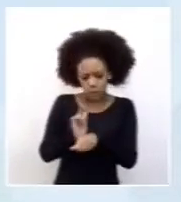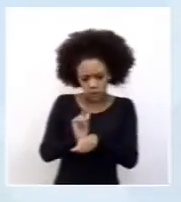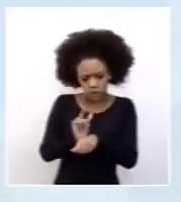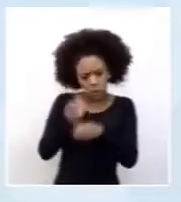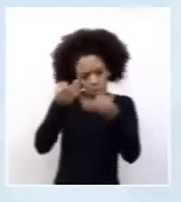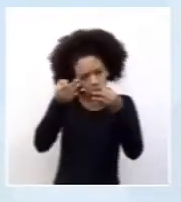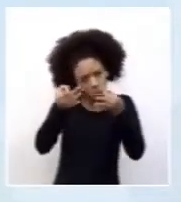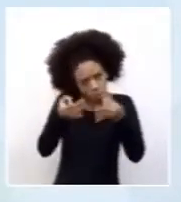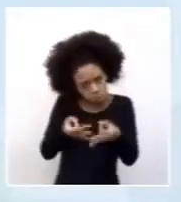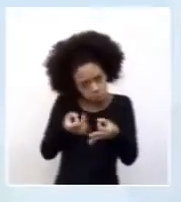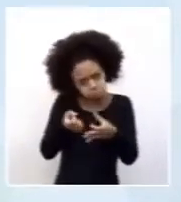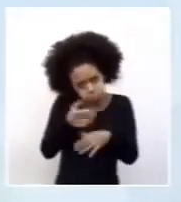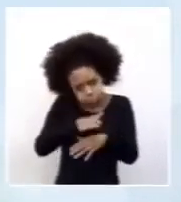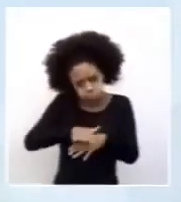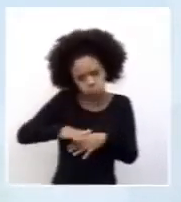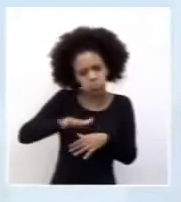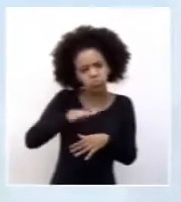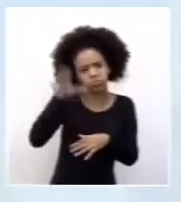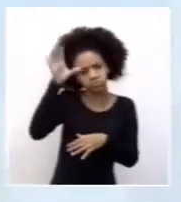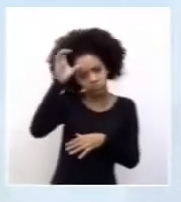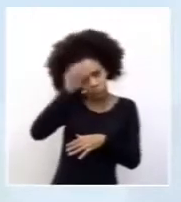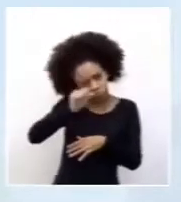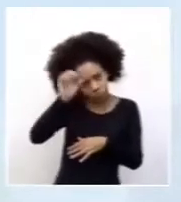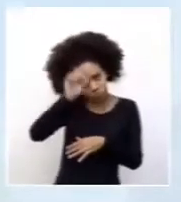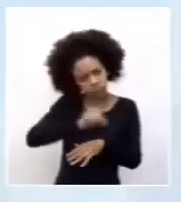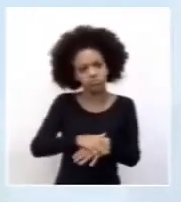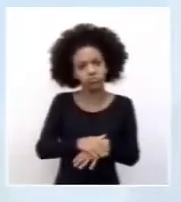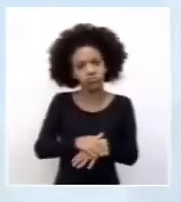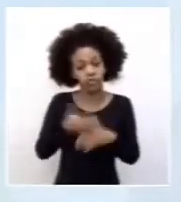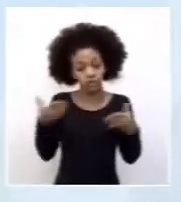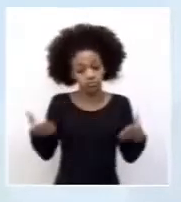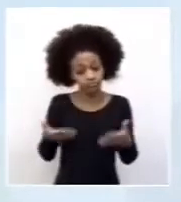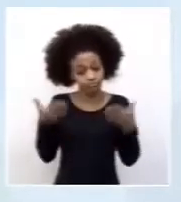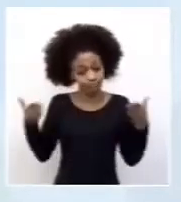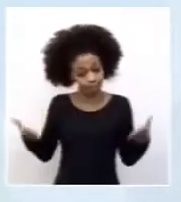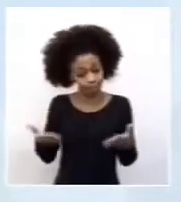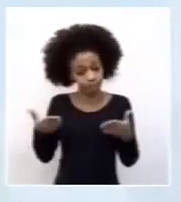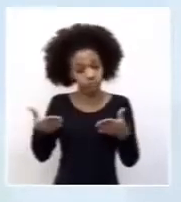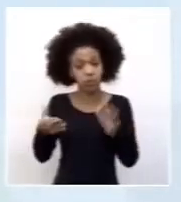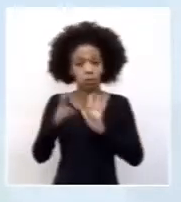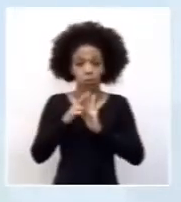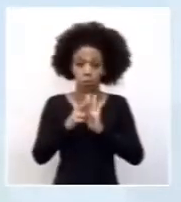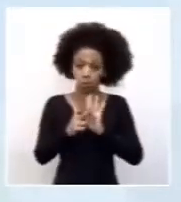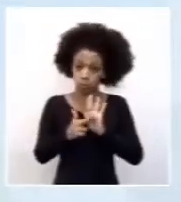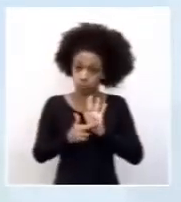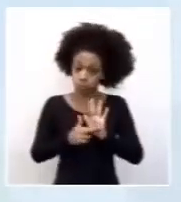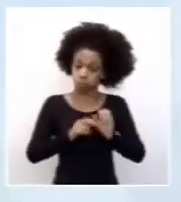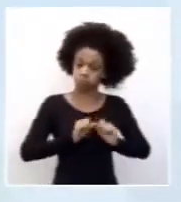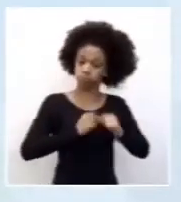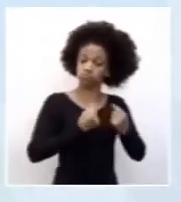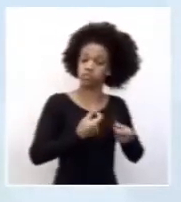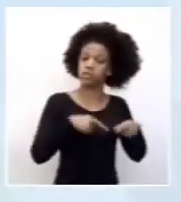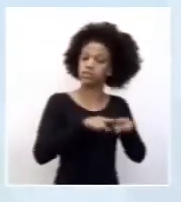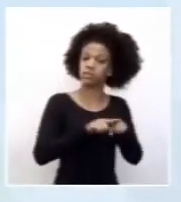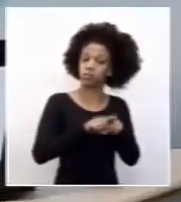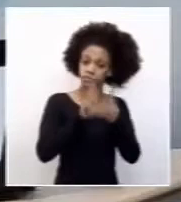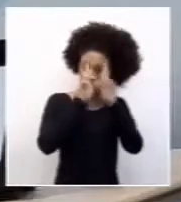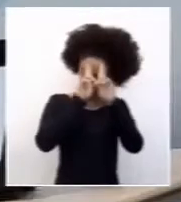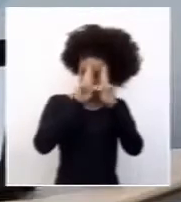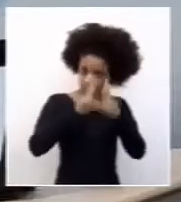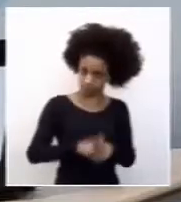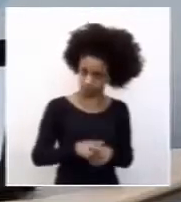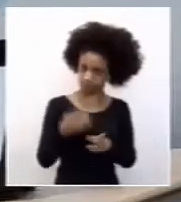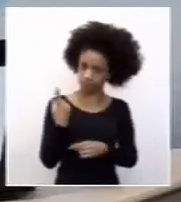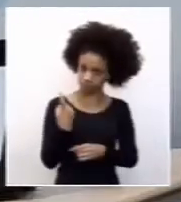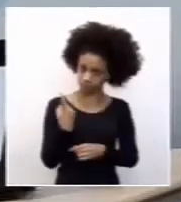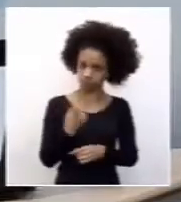dos espaços de aprendizagens estimula a autodisciplina e a responsabilidade pessoal. Então, nesta